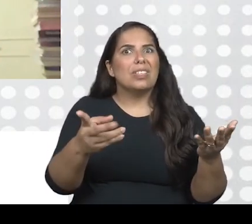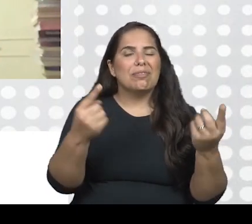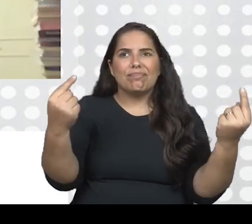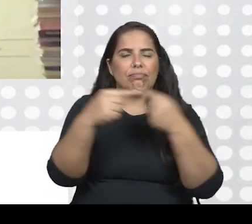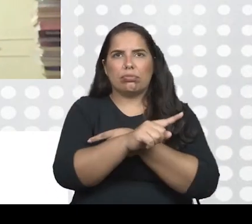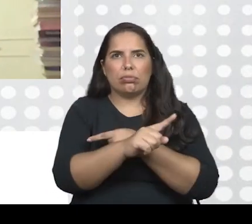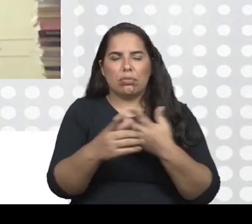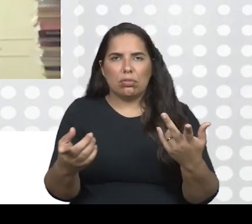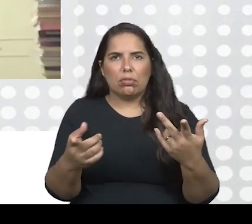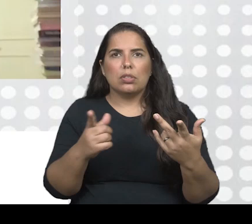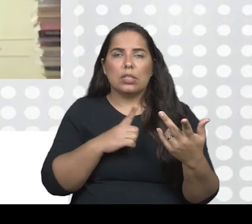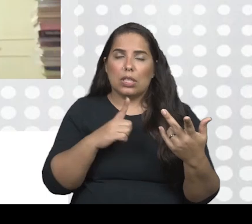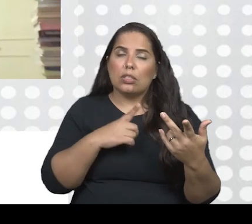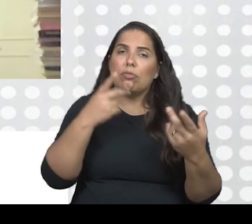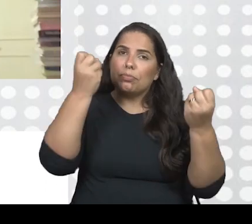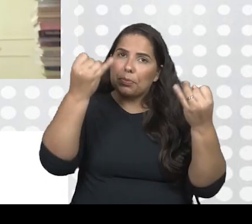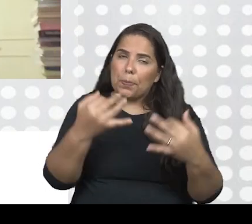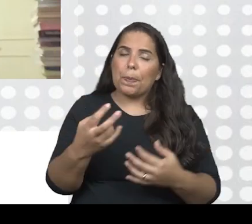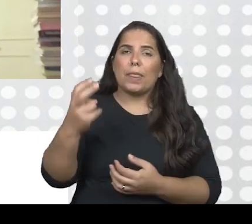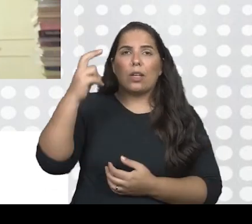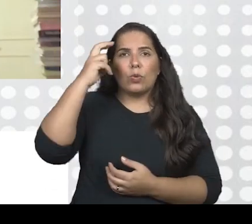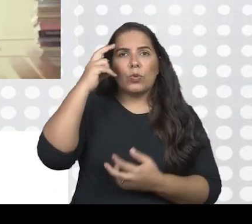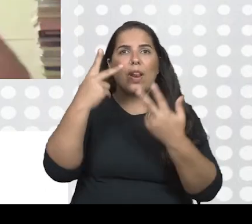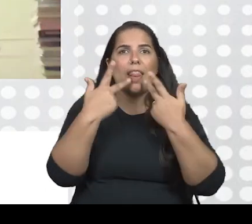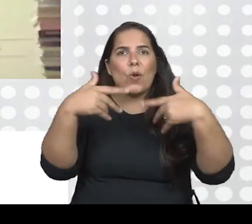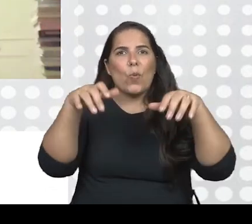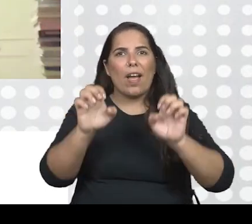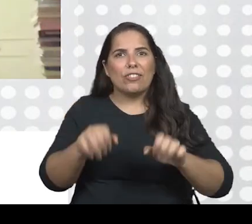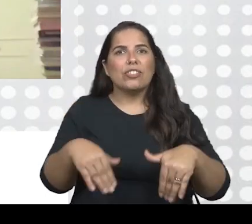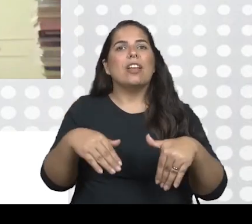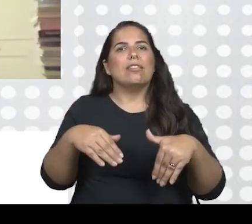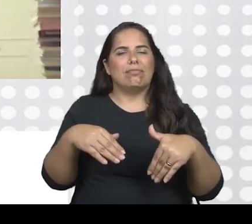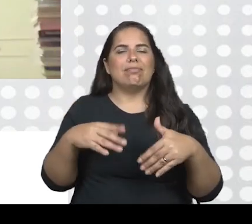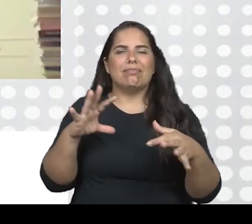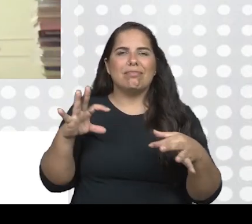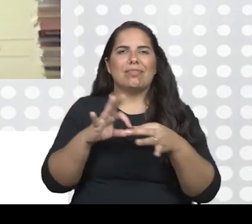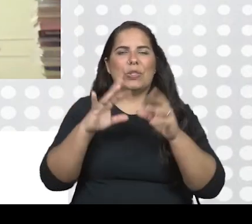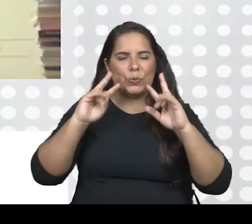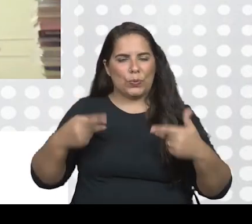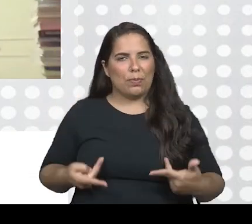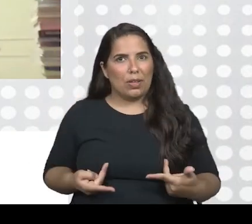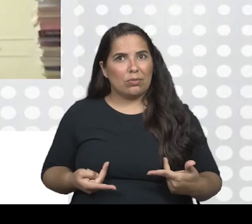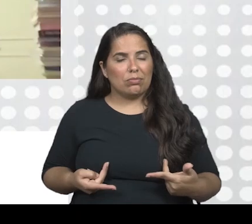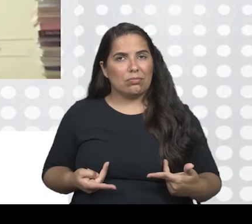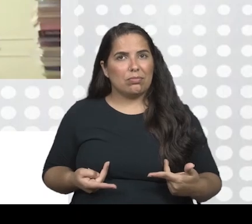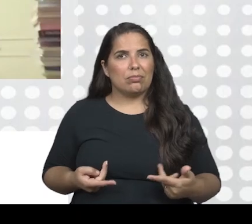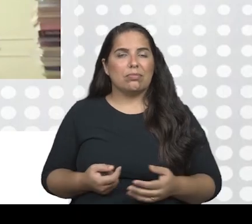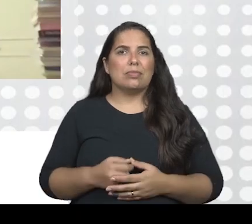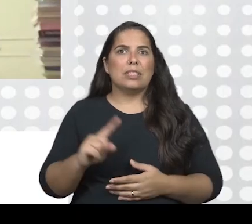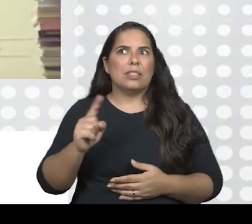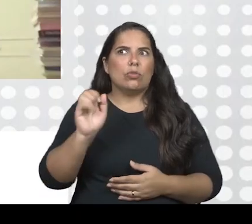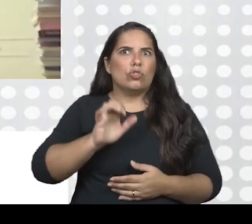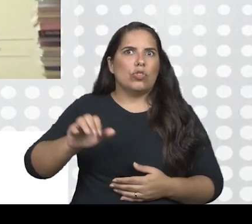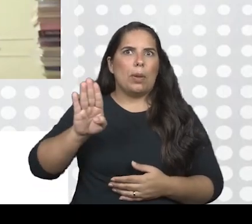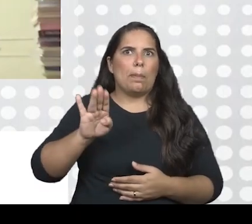oposta, trazem elementos da cultura e da linguagem como constitutivas do humano, e não a